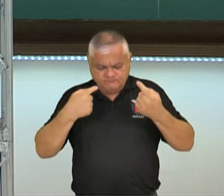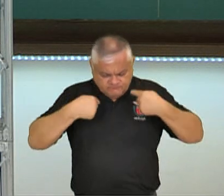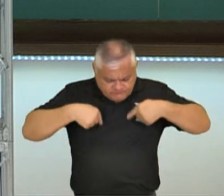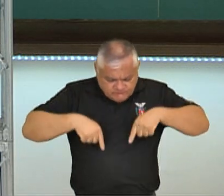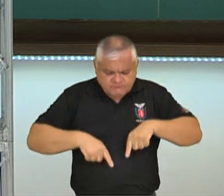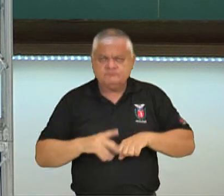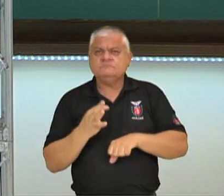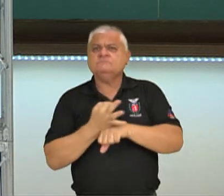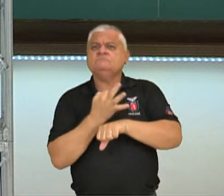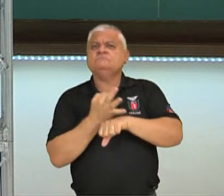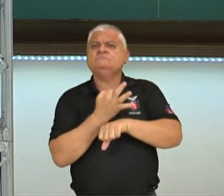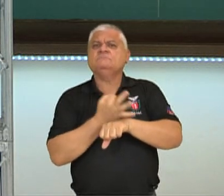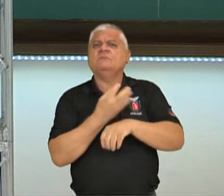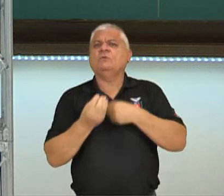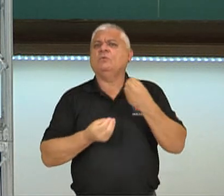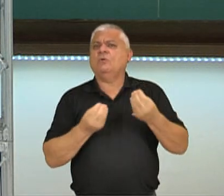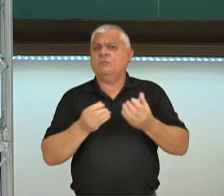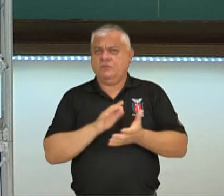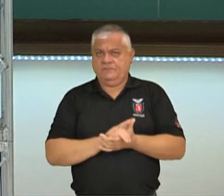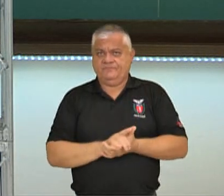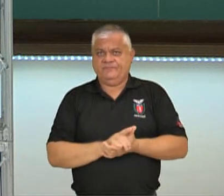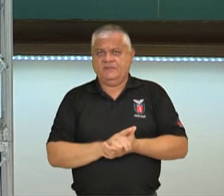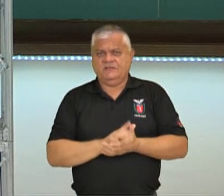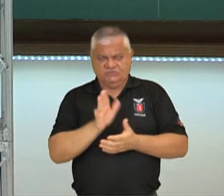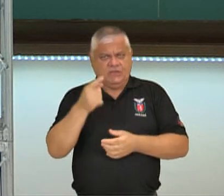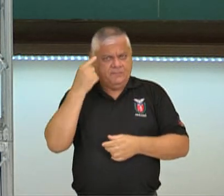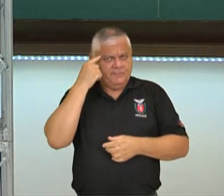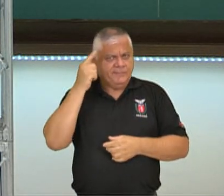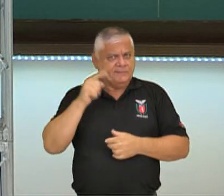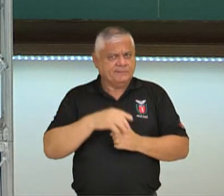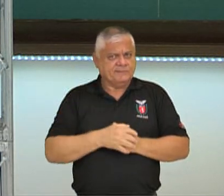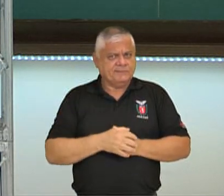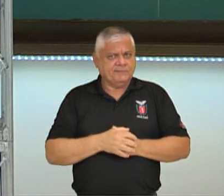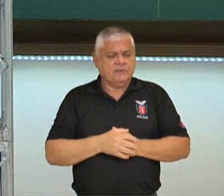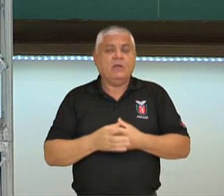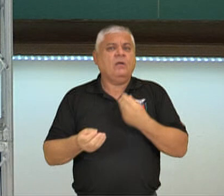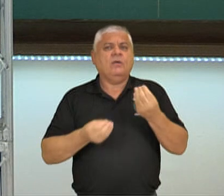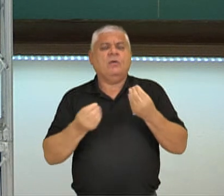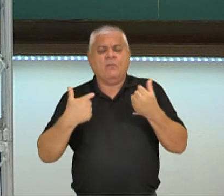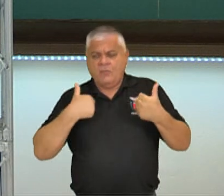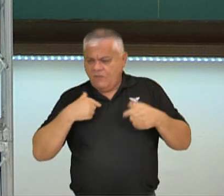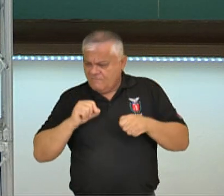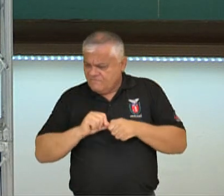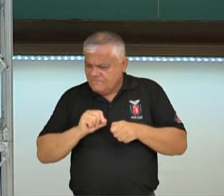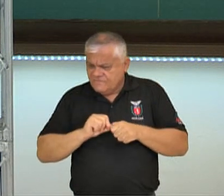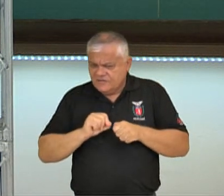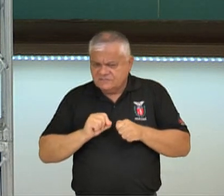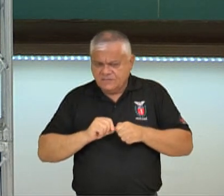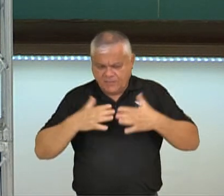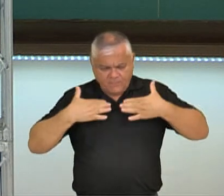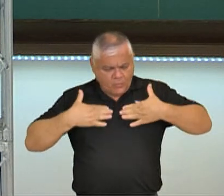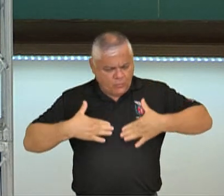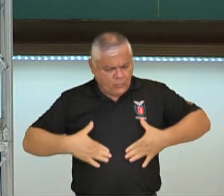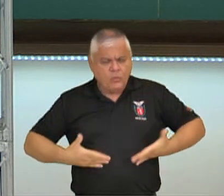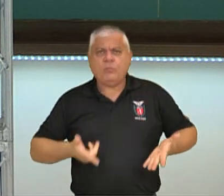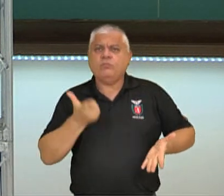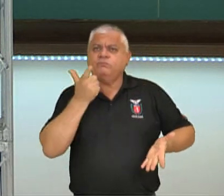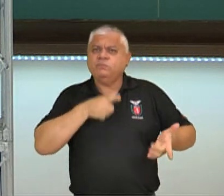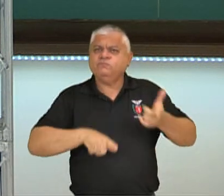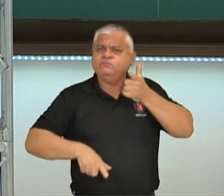mais resistente? Você já pensou nisso? Como será que a gente pode fazer com que o nosso corpo